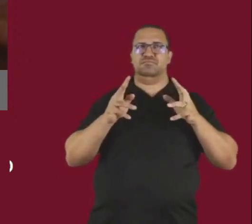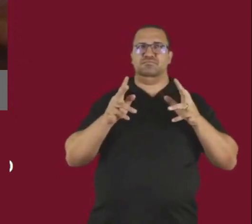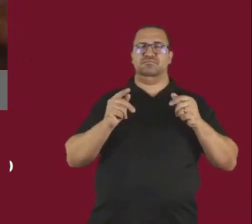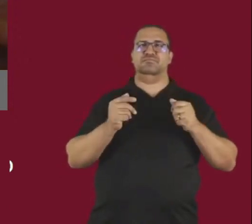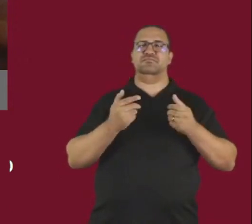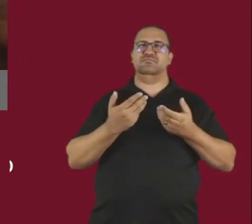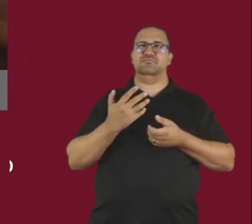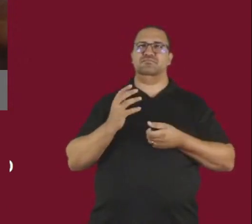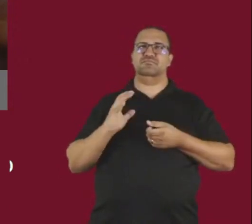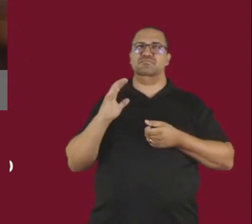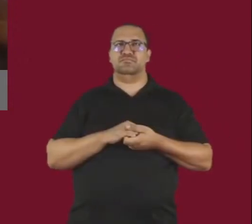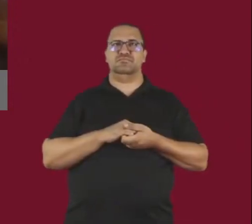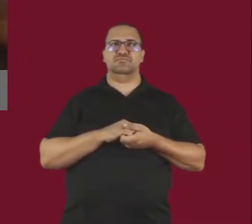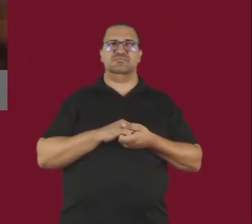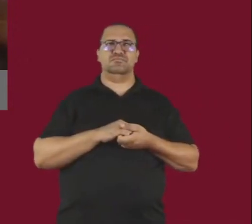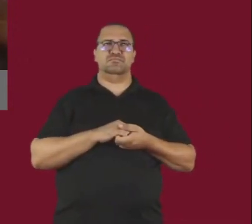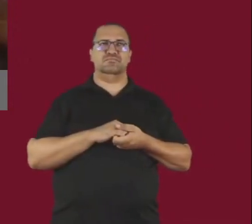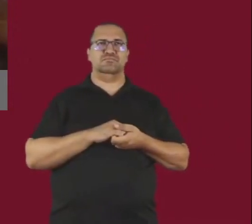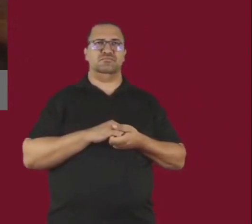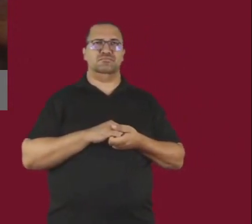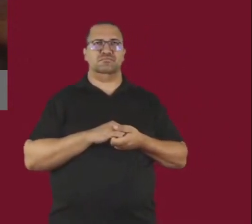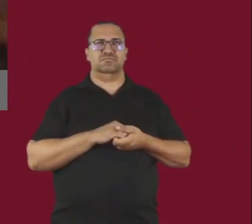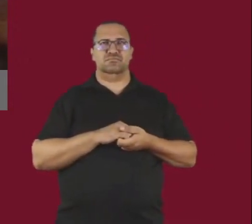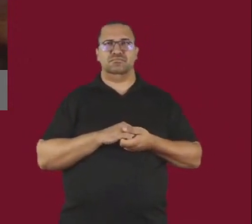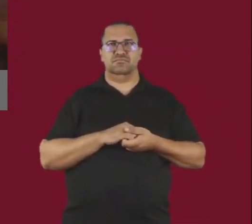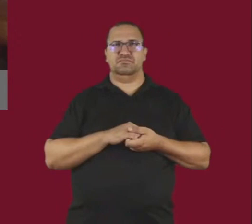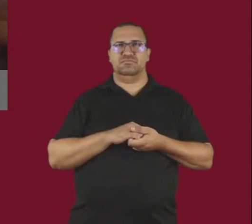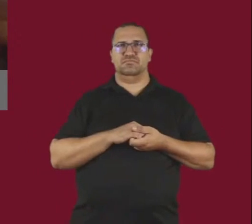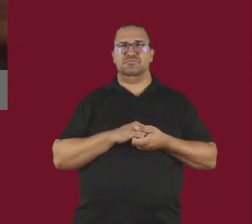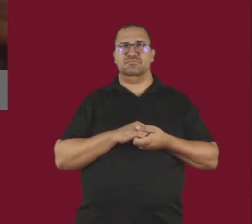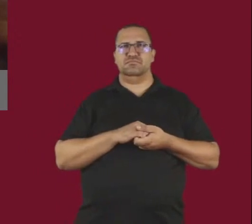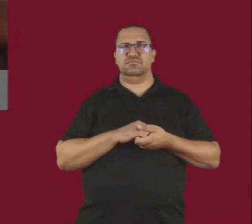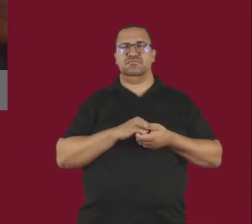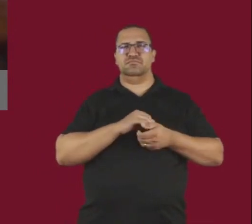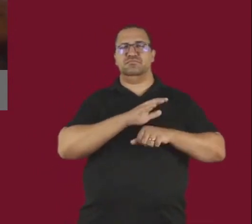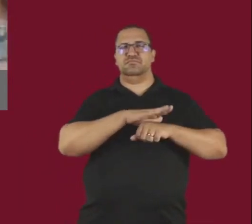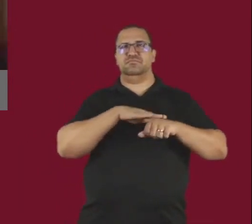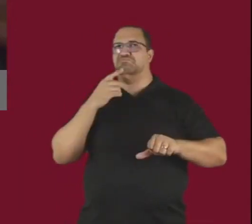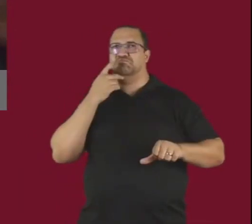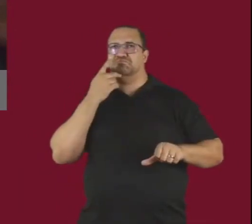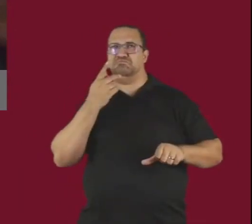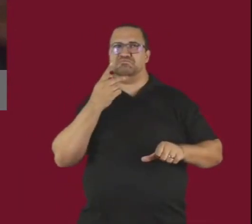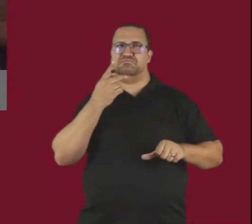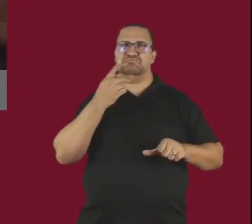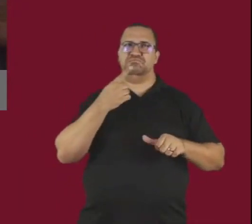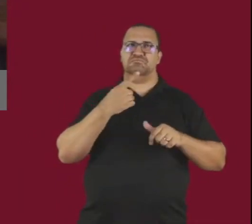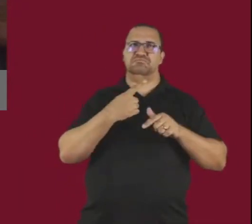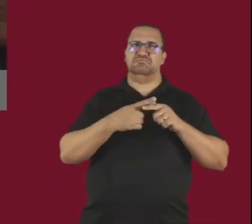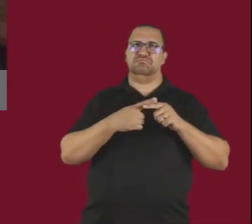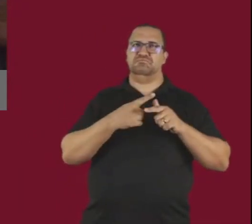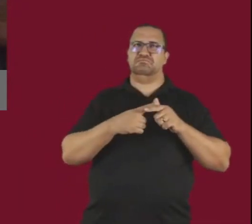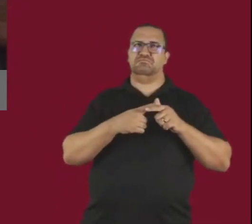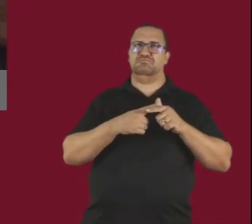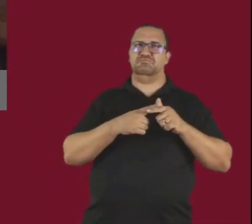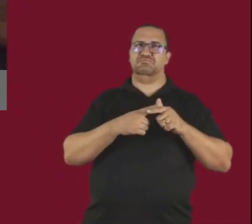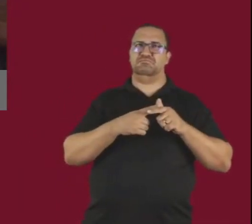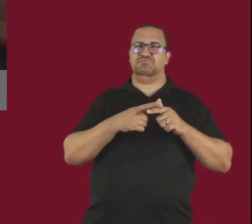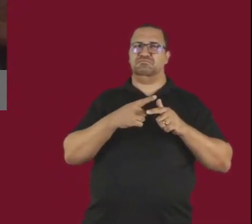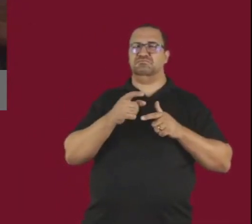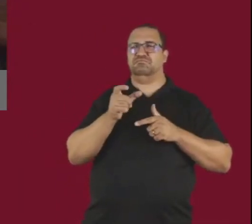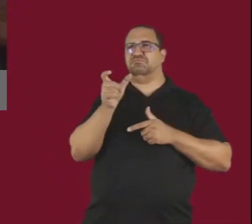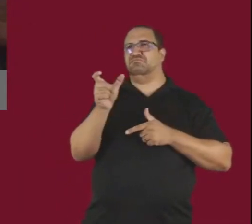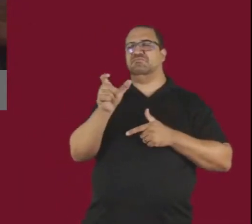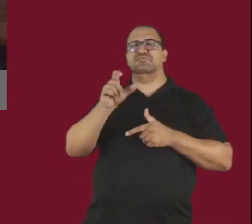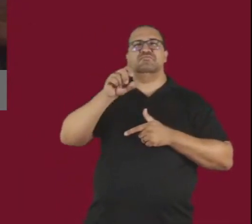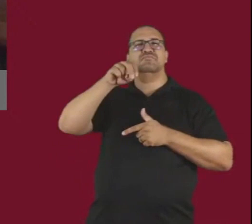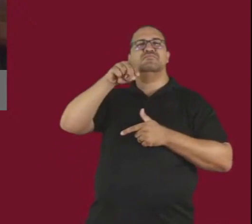acontecendo é o que eu posso chamar de negacionismo, sabe? O negacionismo virou uma palavra muito...